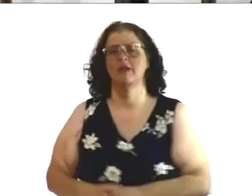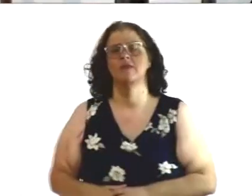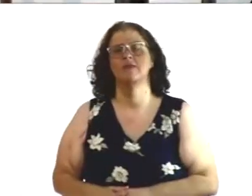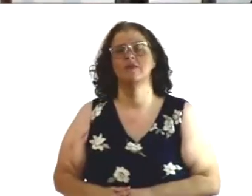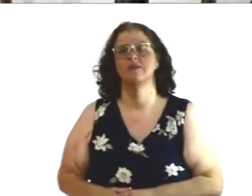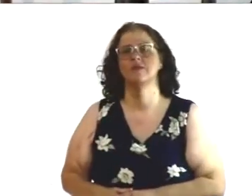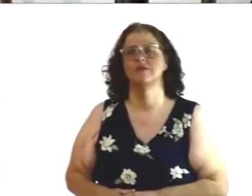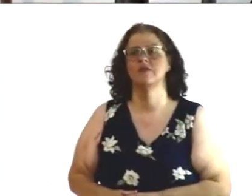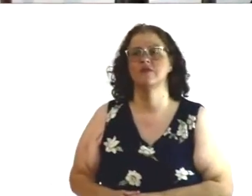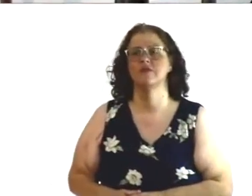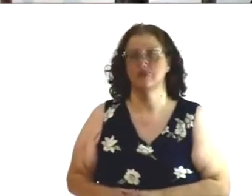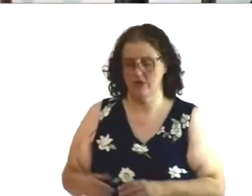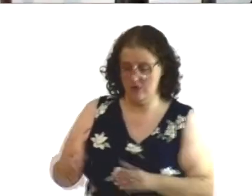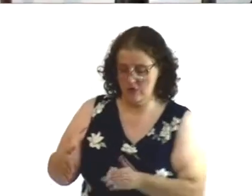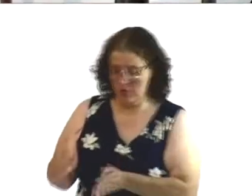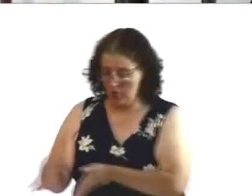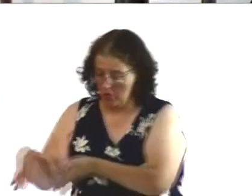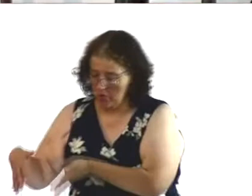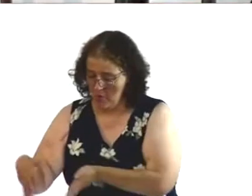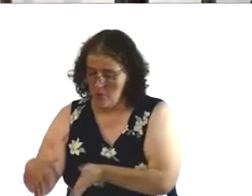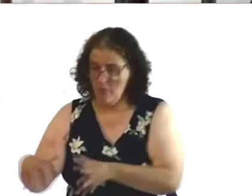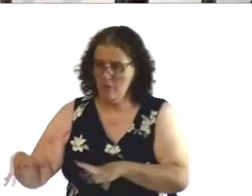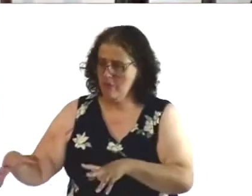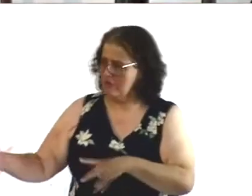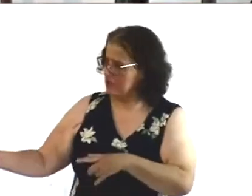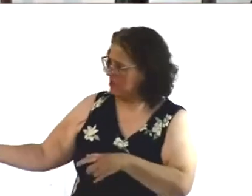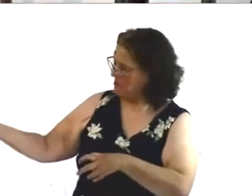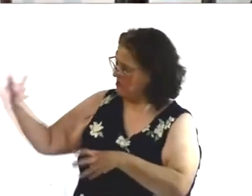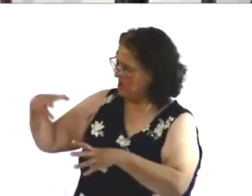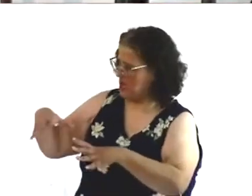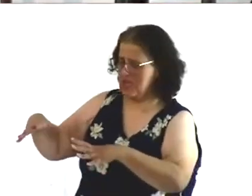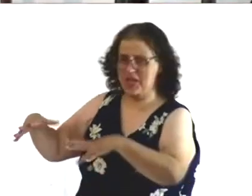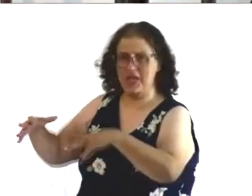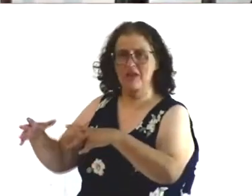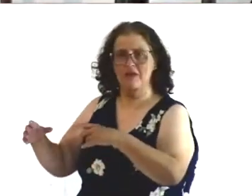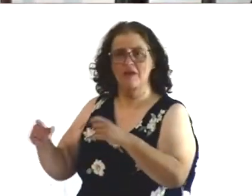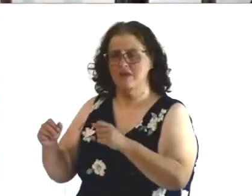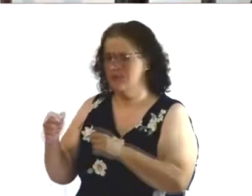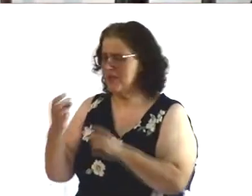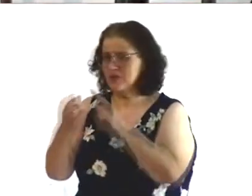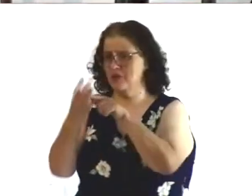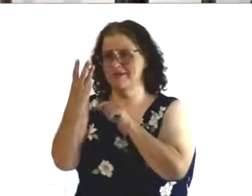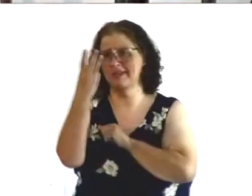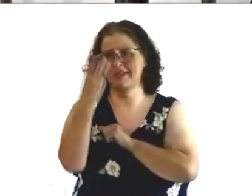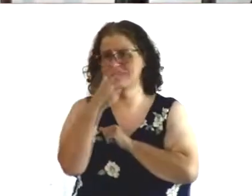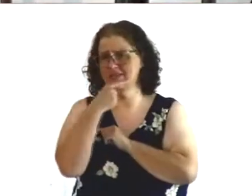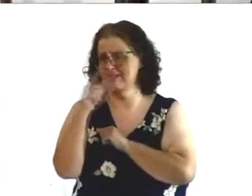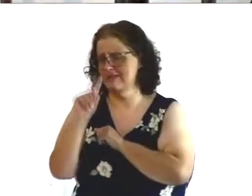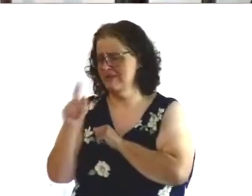com a comitiva que eles fizeram, com os presentes que eles trouxeram,